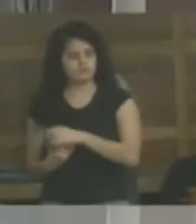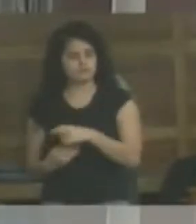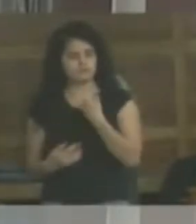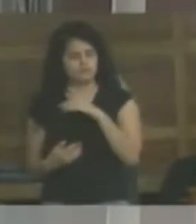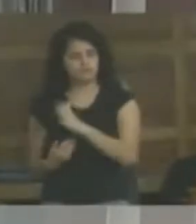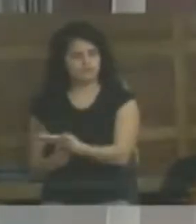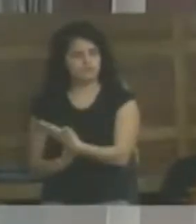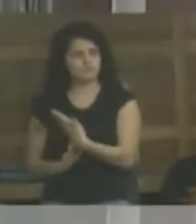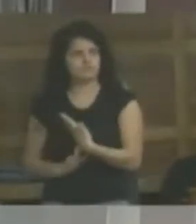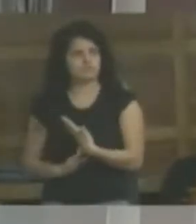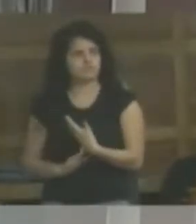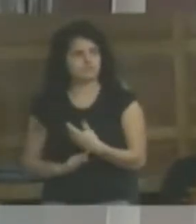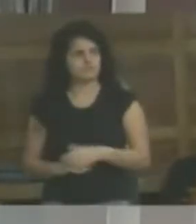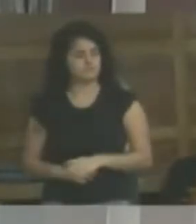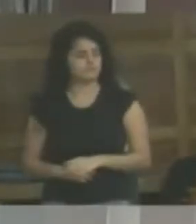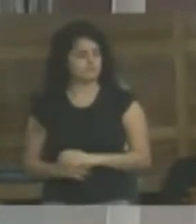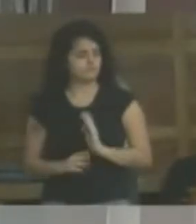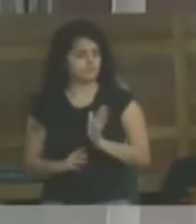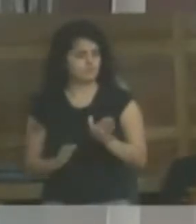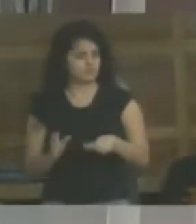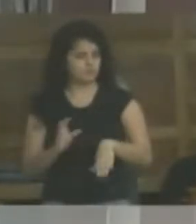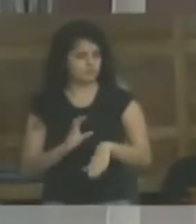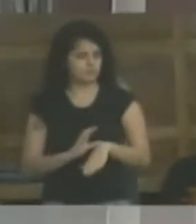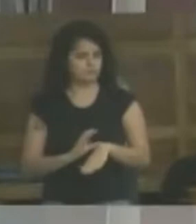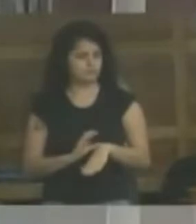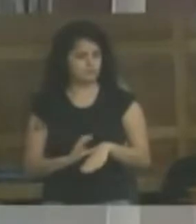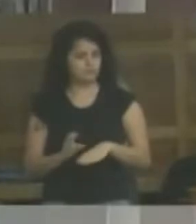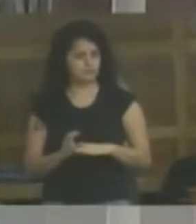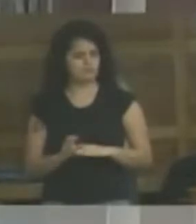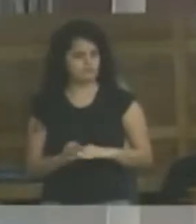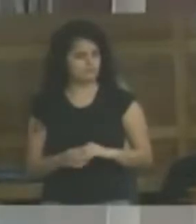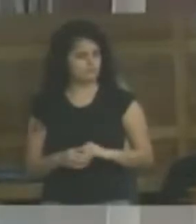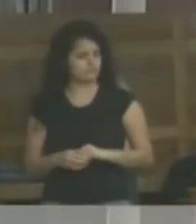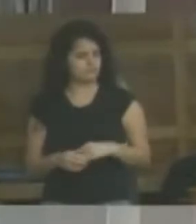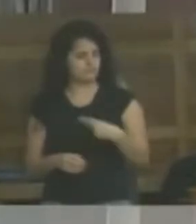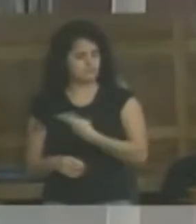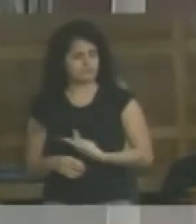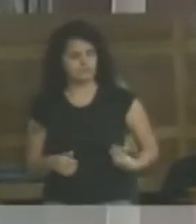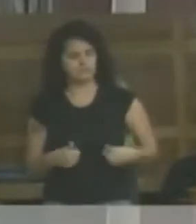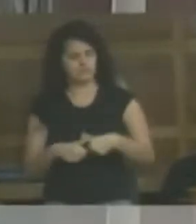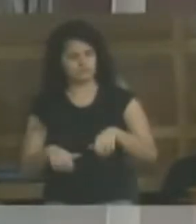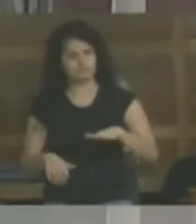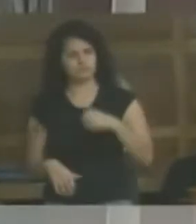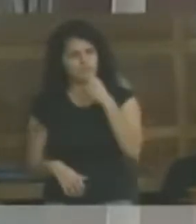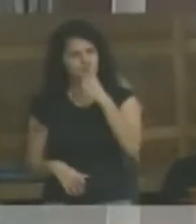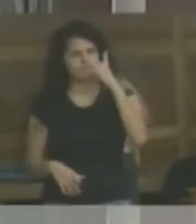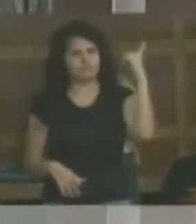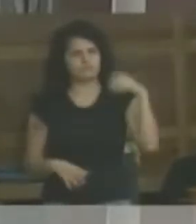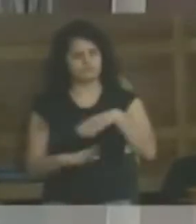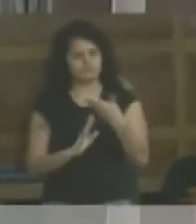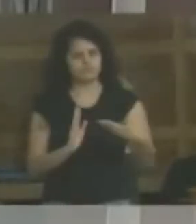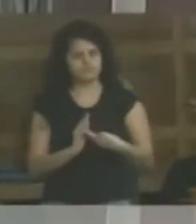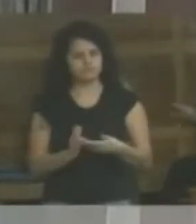concursados, recebe o salário, que vem atender a comunidade como ela merece. Presidente, fico por aqui. Meu bom dia a todos, meu muito obrigado.